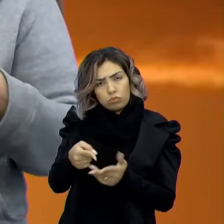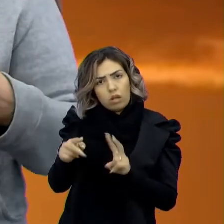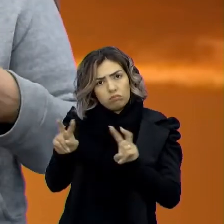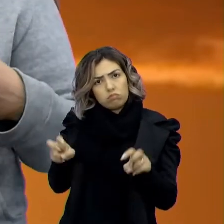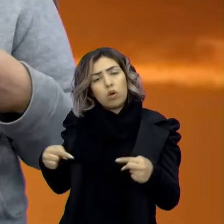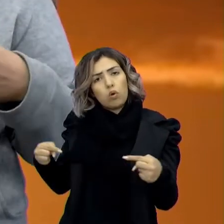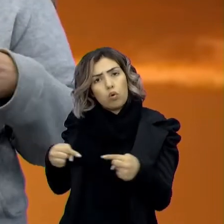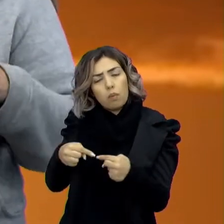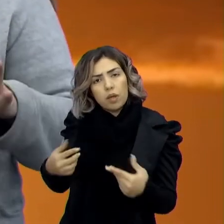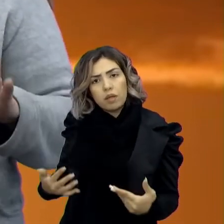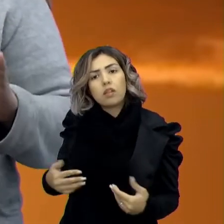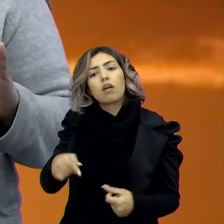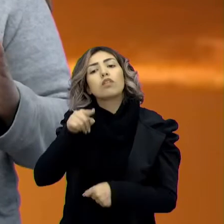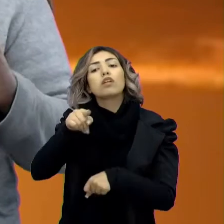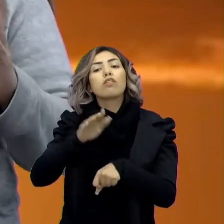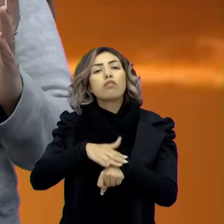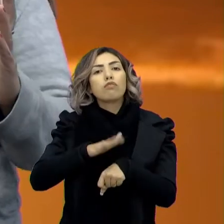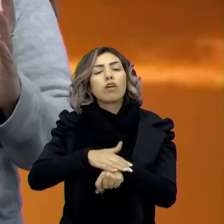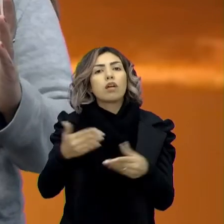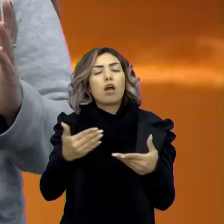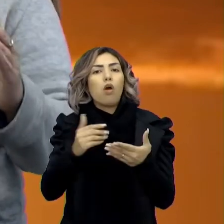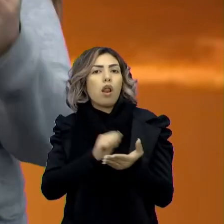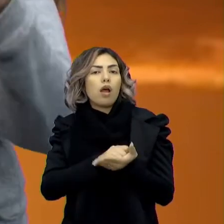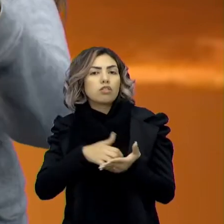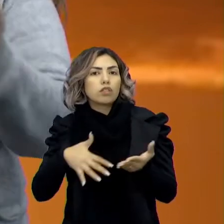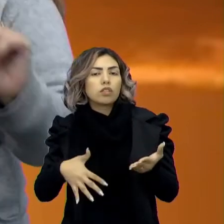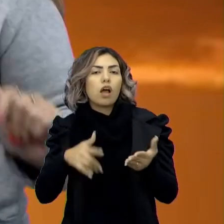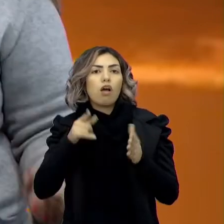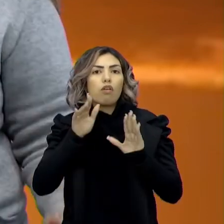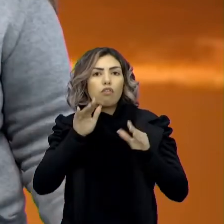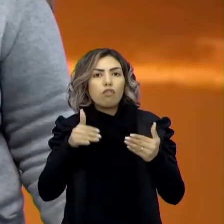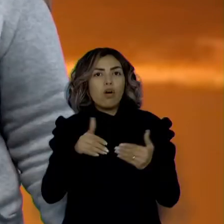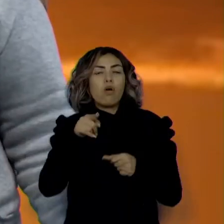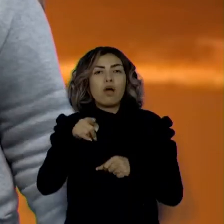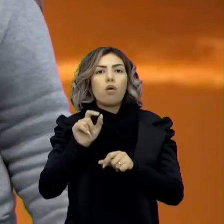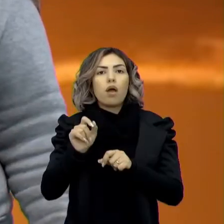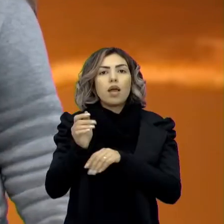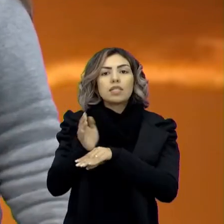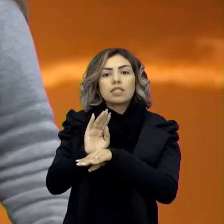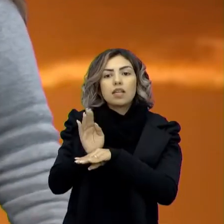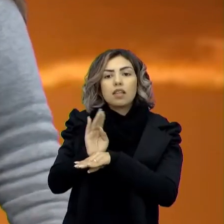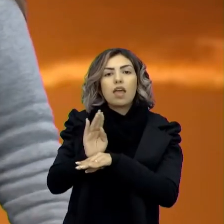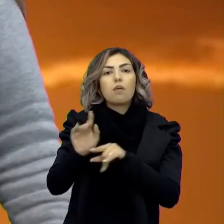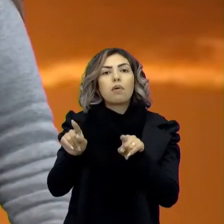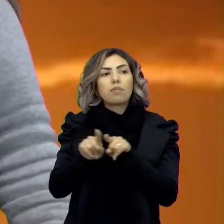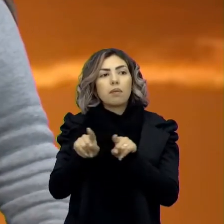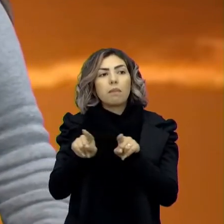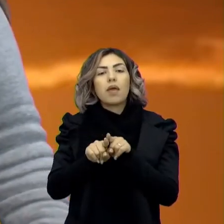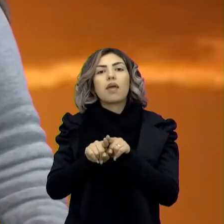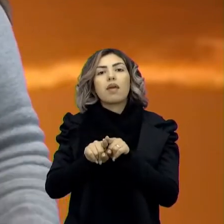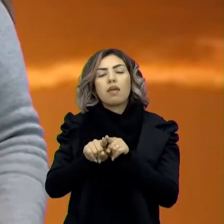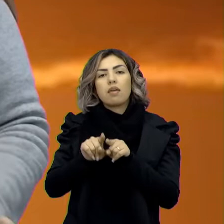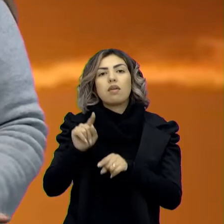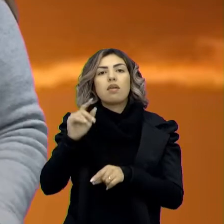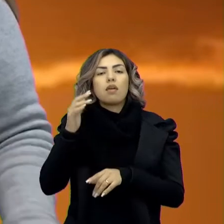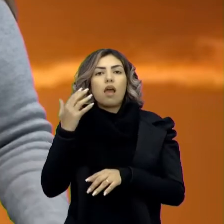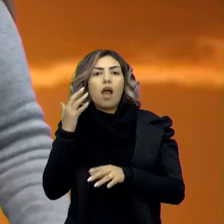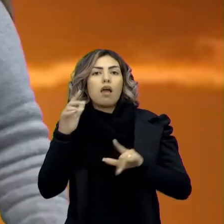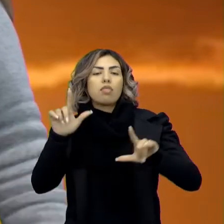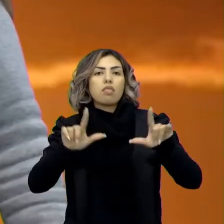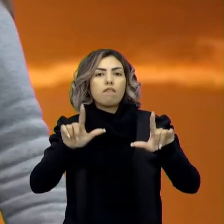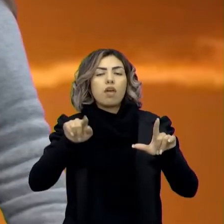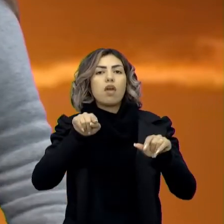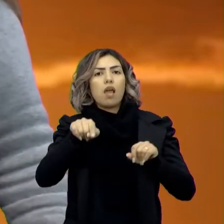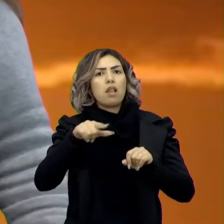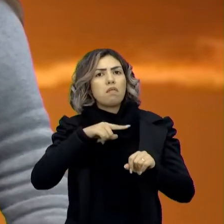Participou dessa unidade curricular, assim, ficou mais voltado para a imagem? Cinema, rádio e TV é uma faculdade muito interessante que tem bastante campo